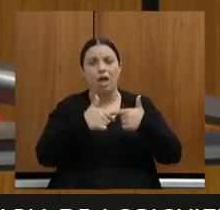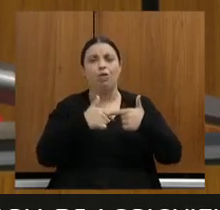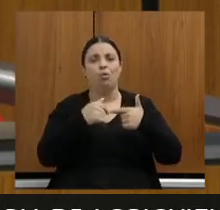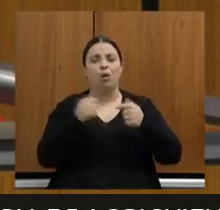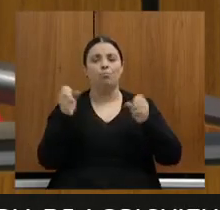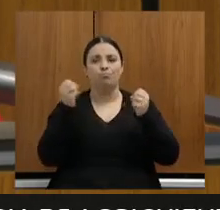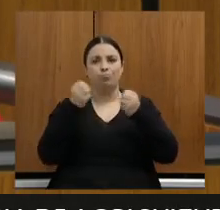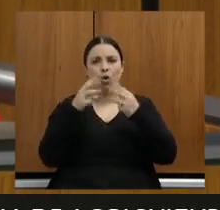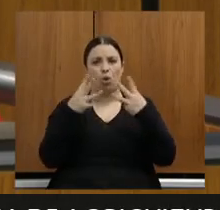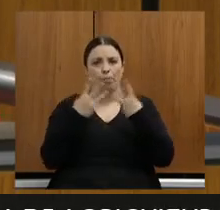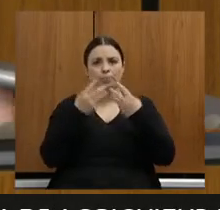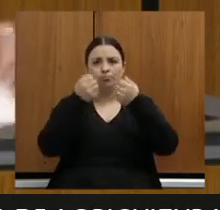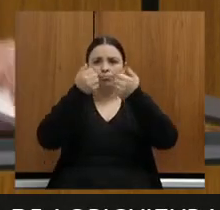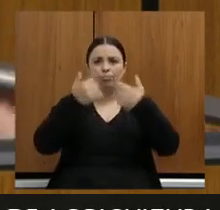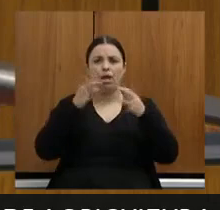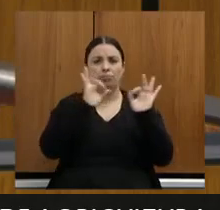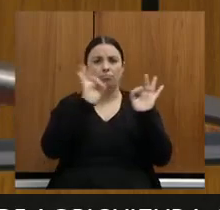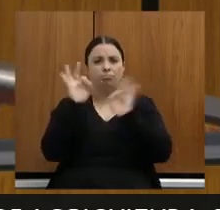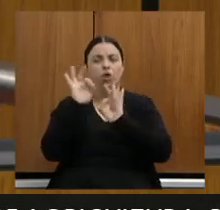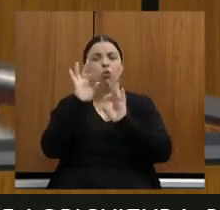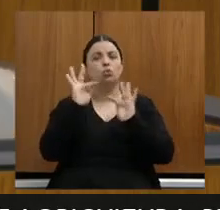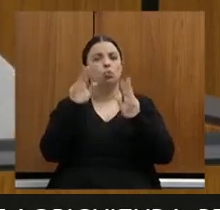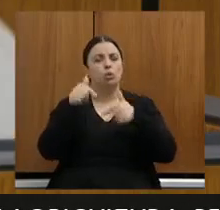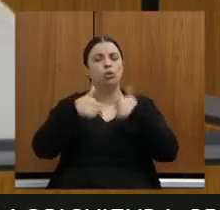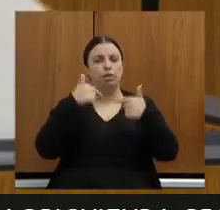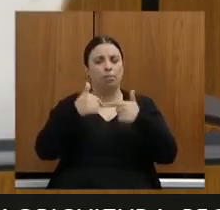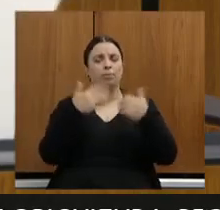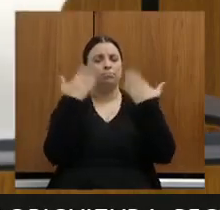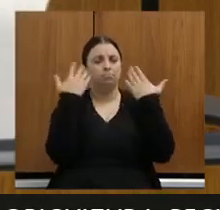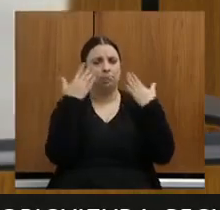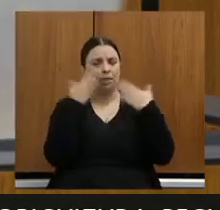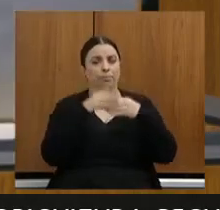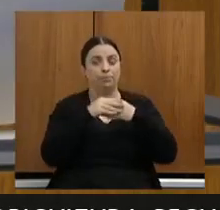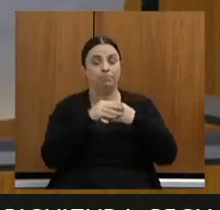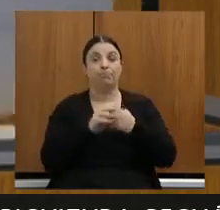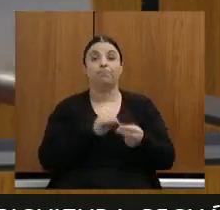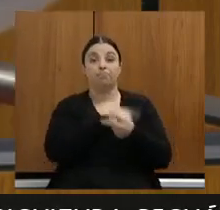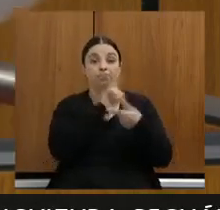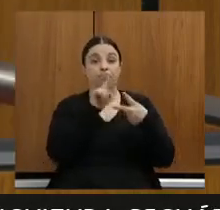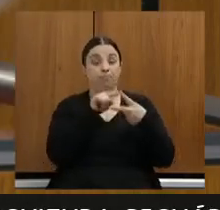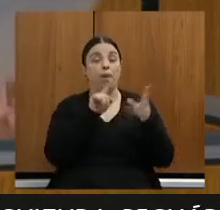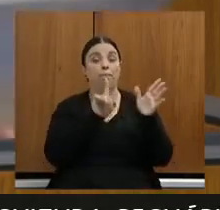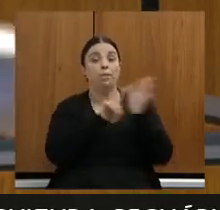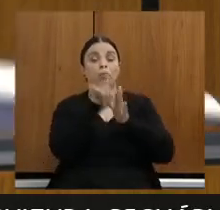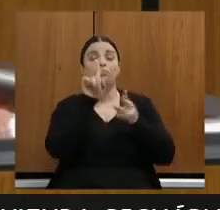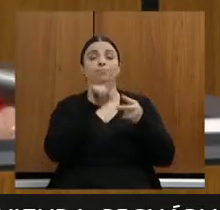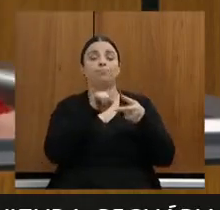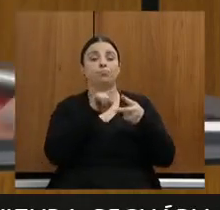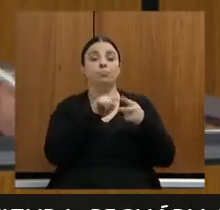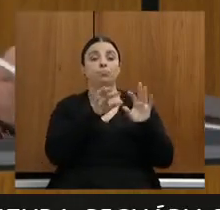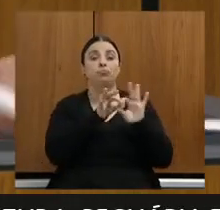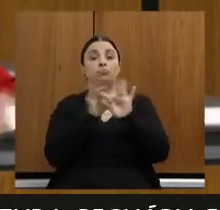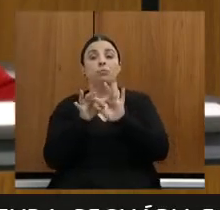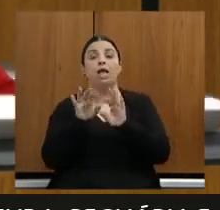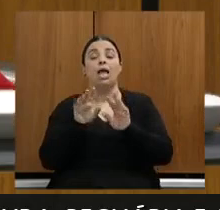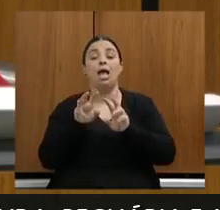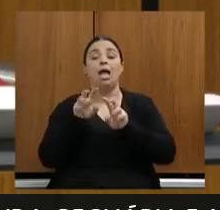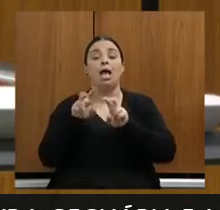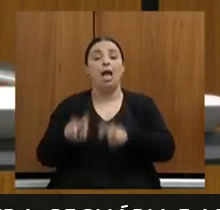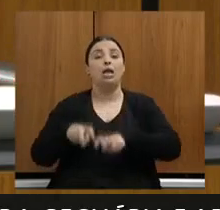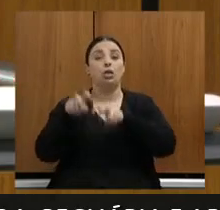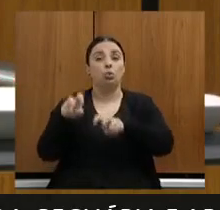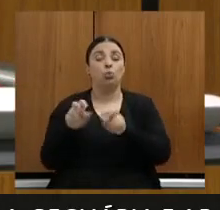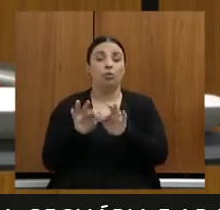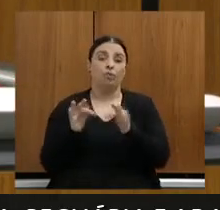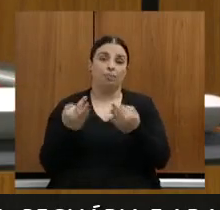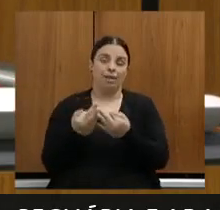nós o meu primeiro assunto diz respeito à agricultura familiar eu tive a curiosidade de ver no